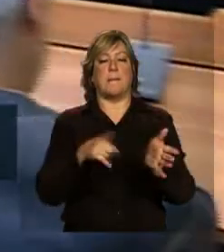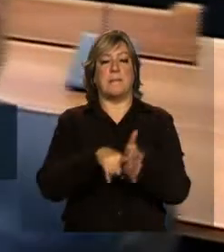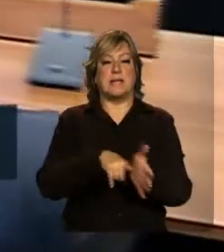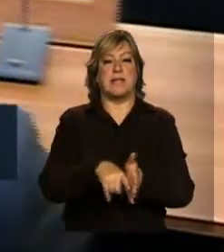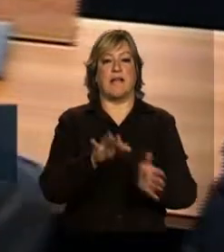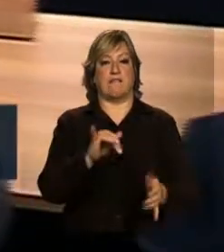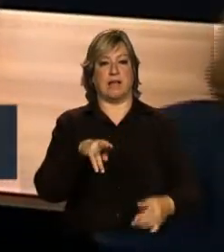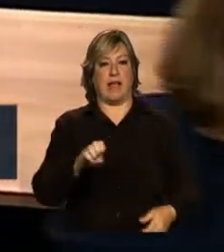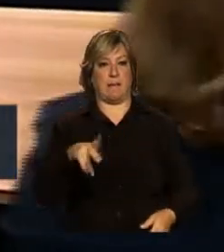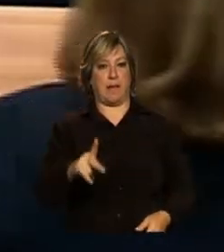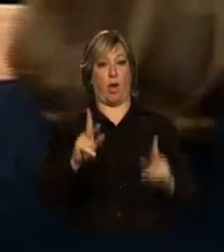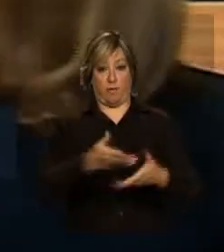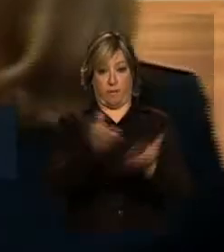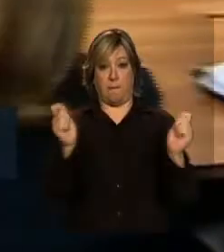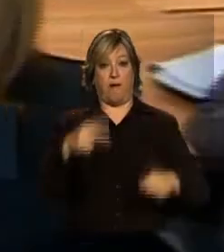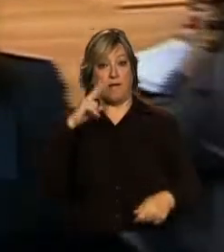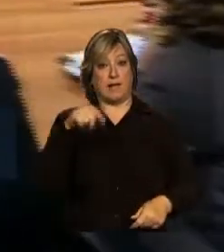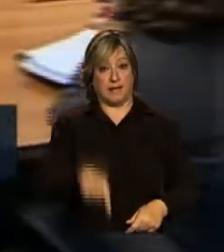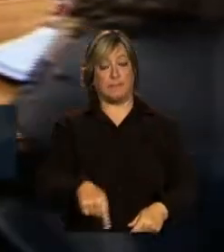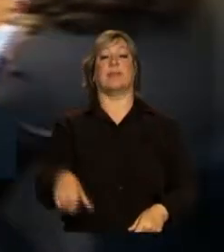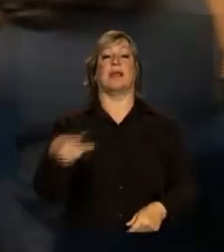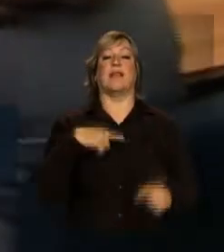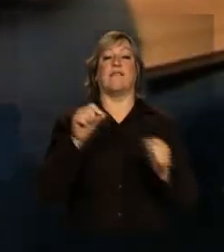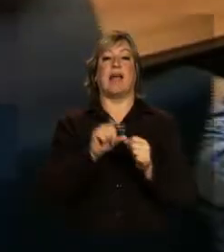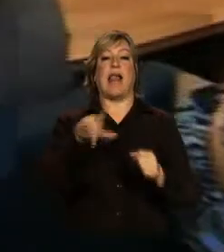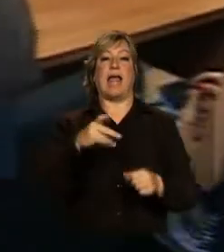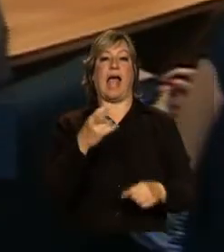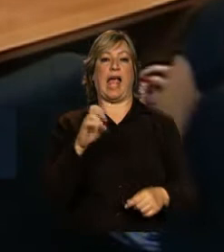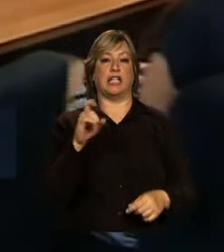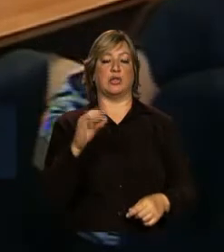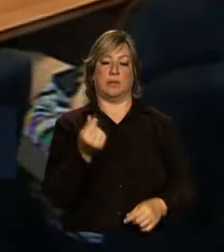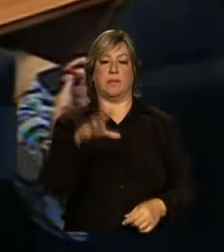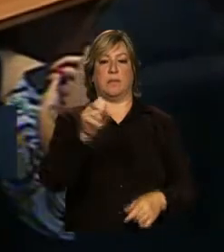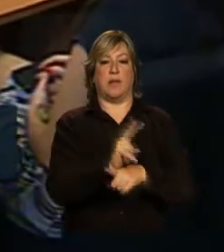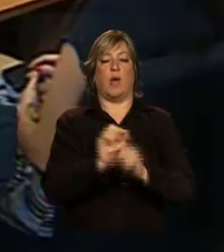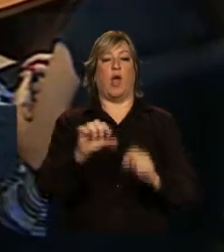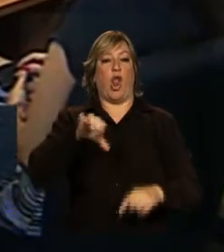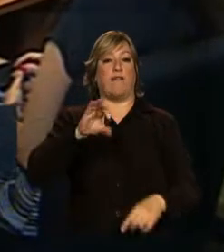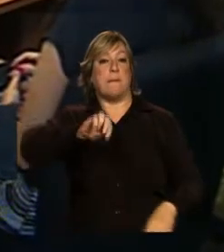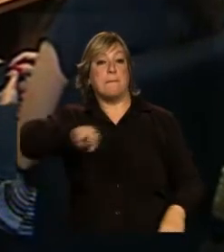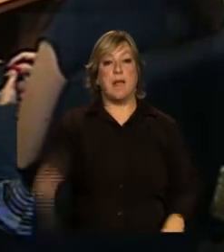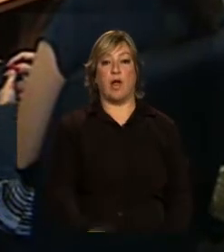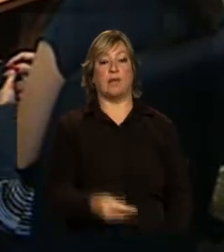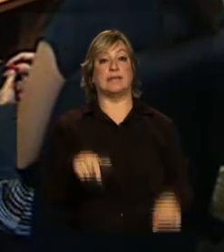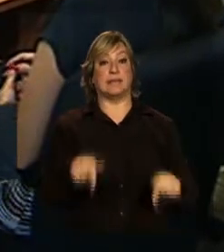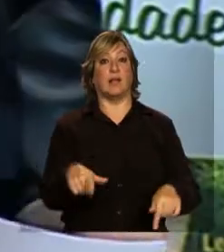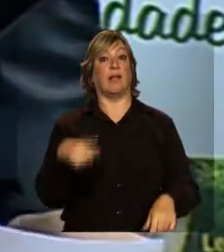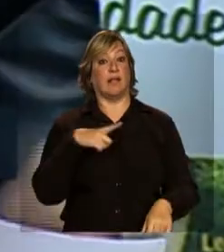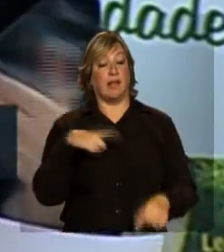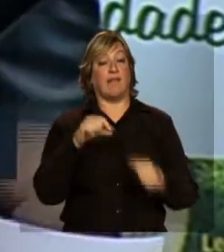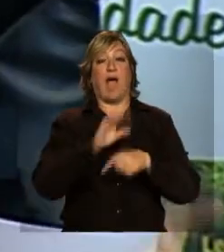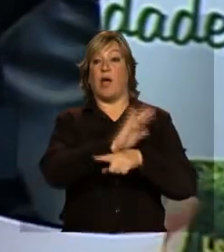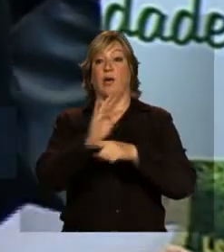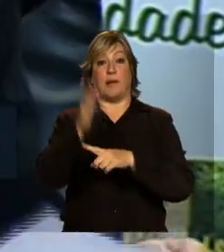com a FINEP. Como vocês podem ver aqui, foi criada uma linha de crédito da FINEP de 90 milhões e isso tudo está criando